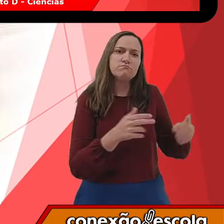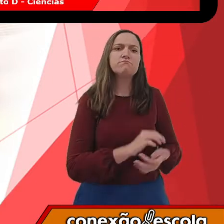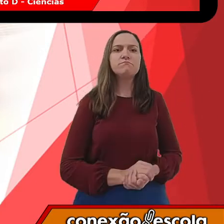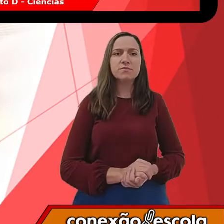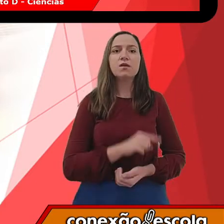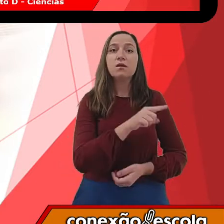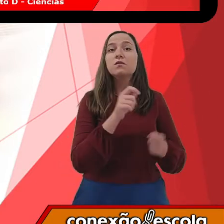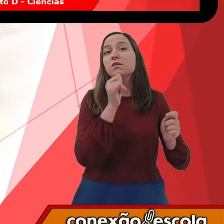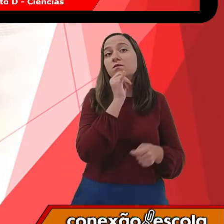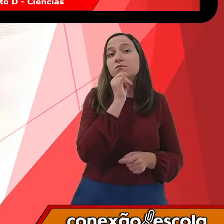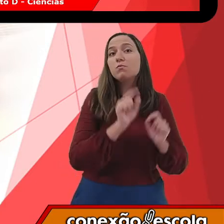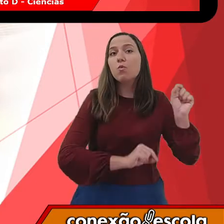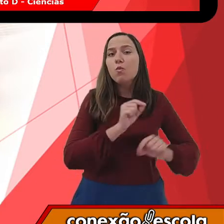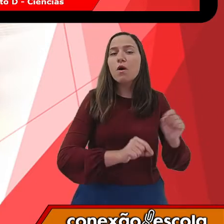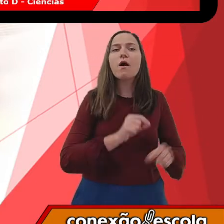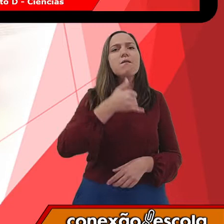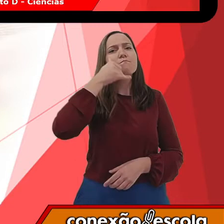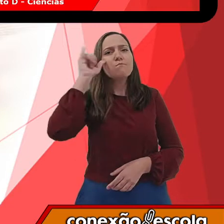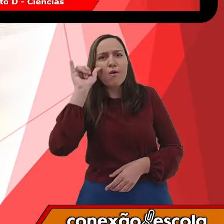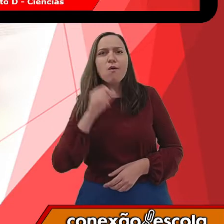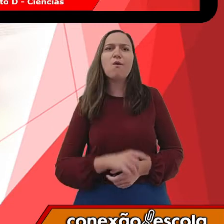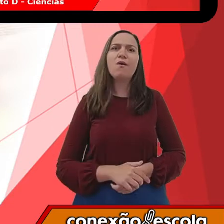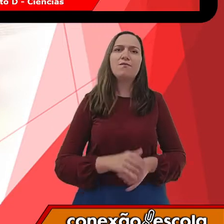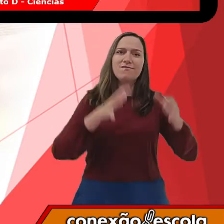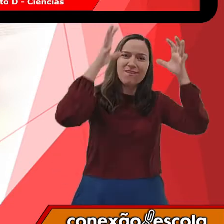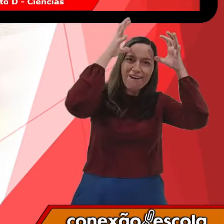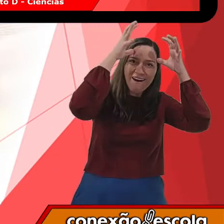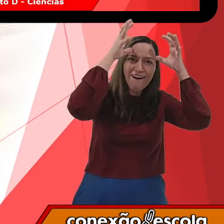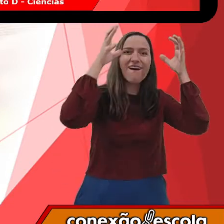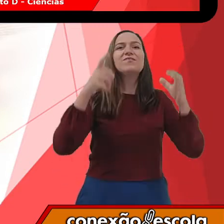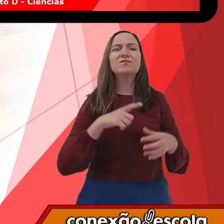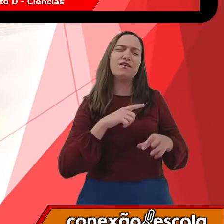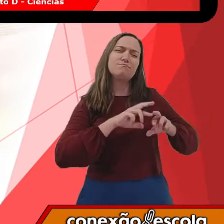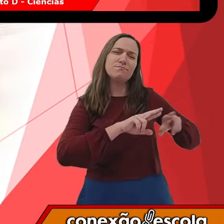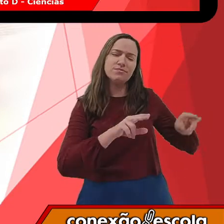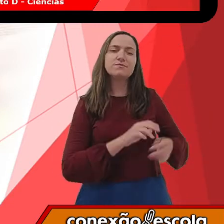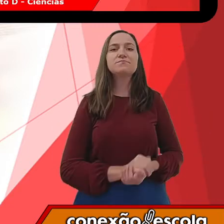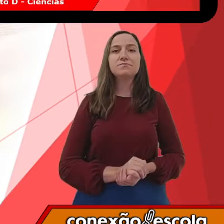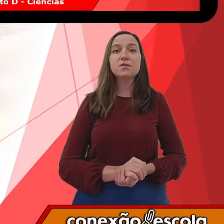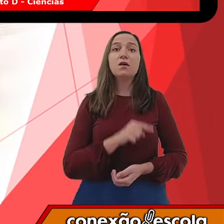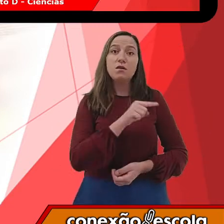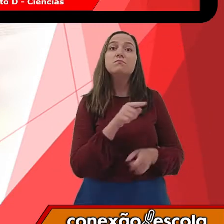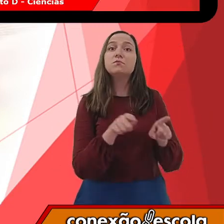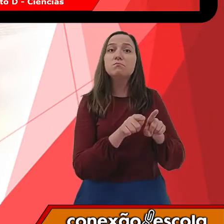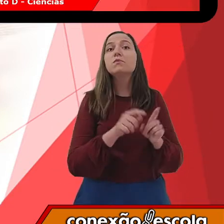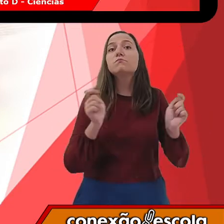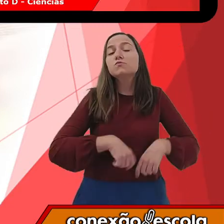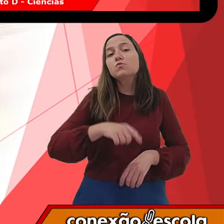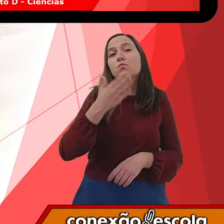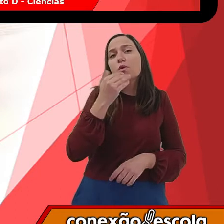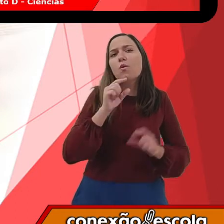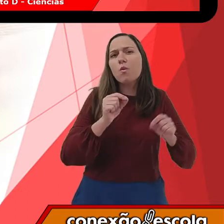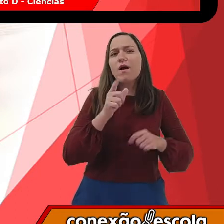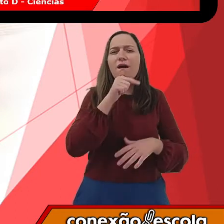o gafanhoto, dentre outros. Eles comem vegetais e alguns outros podem comer algas também, como visto